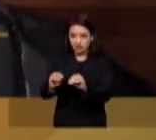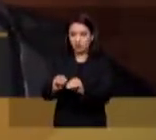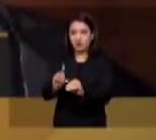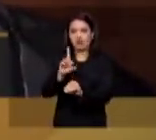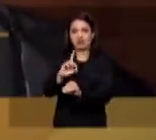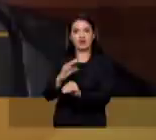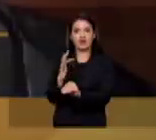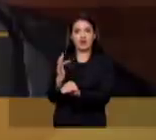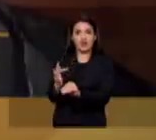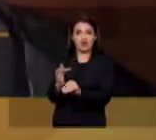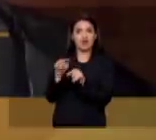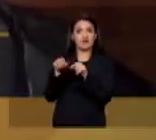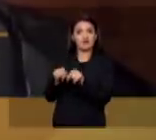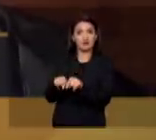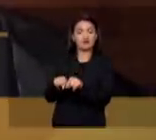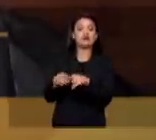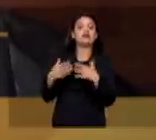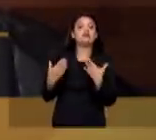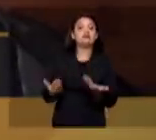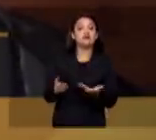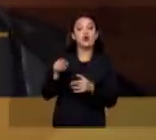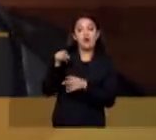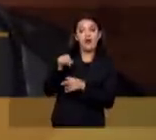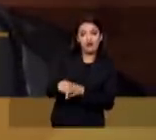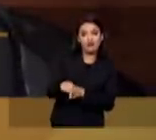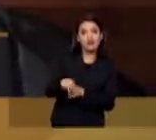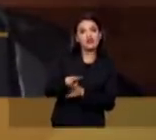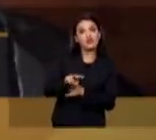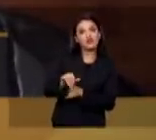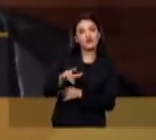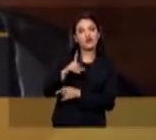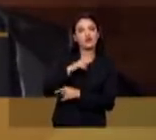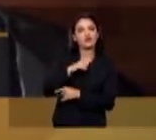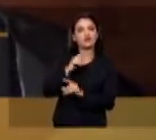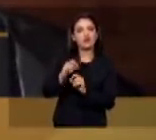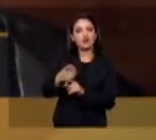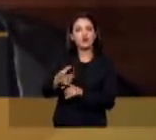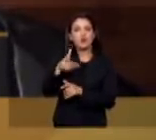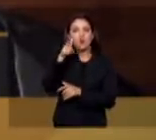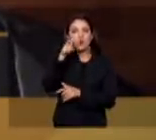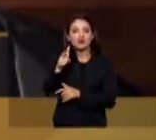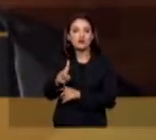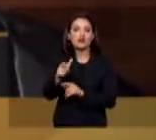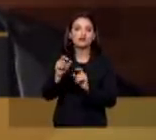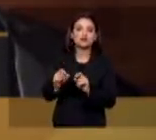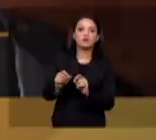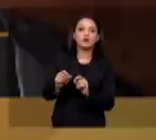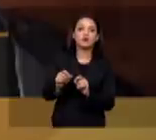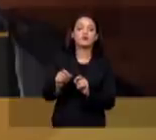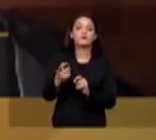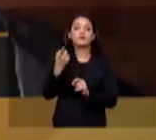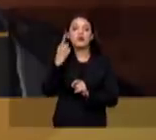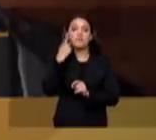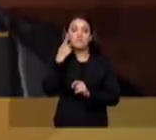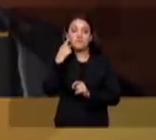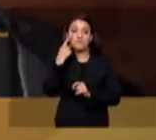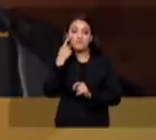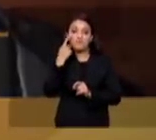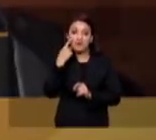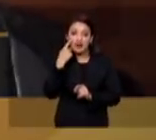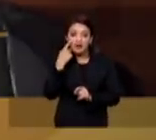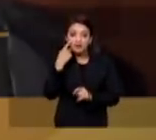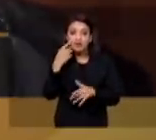forma legítima, é neste que se inaugura o interesse na aferição da incidência ou não